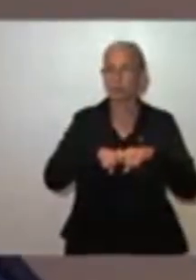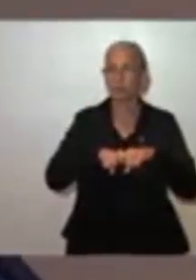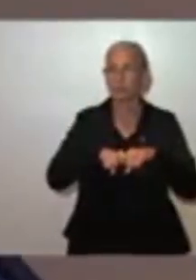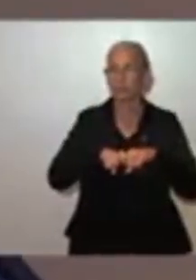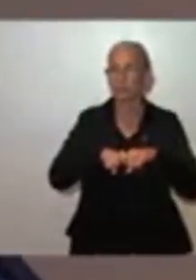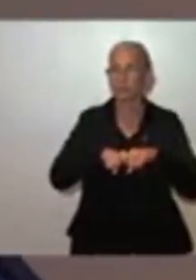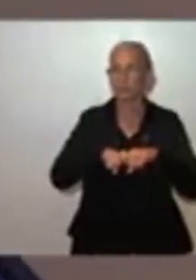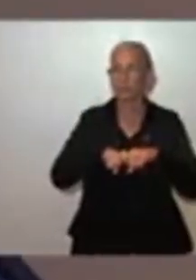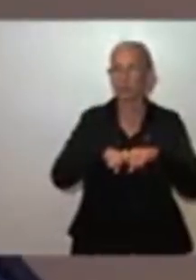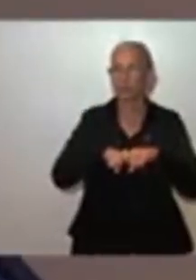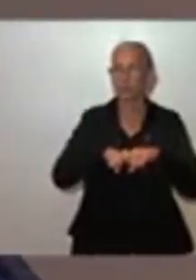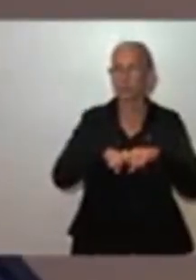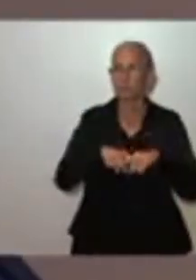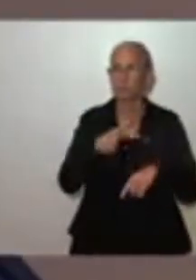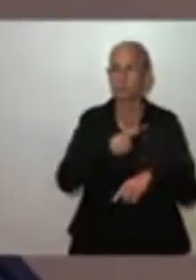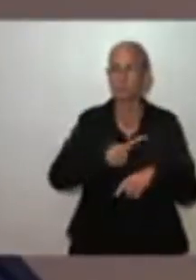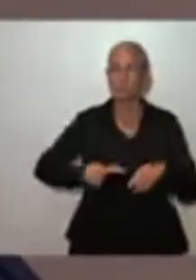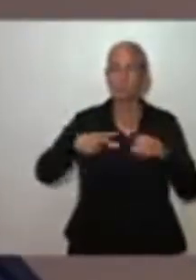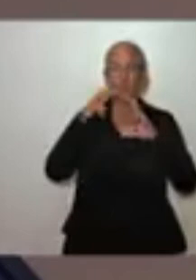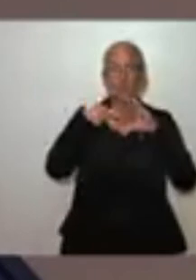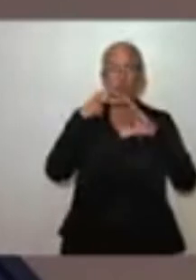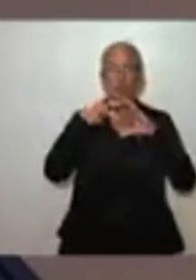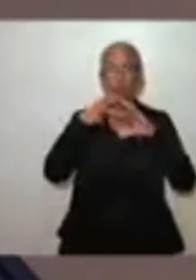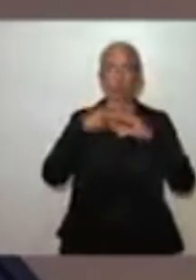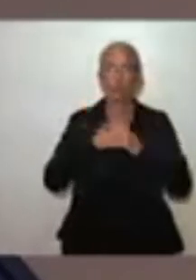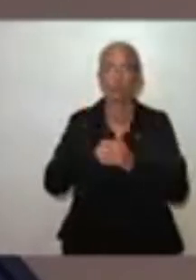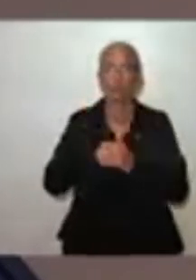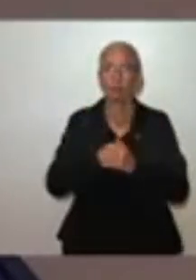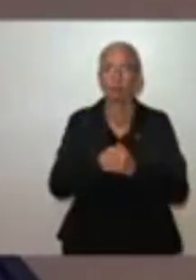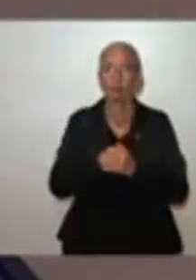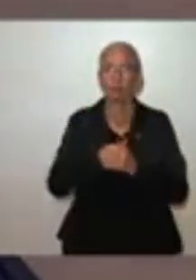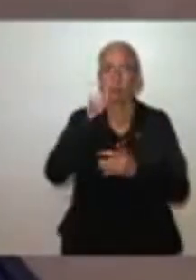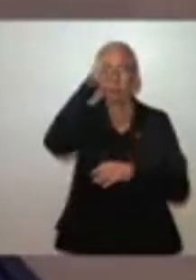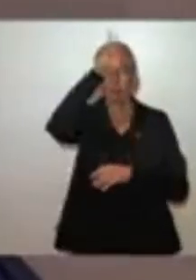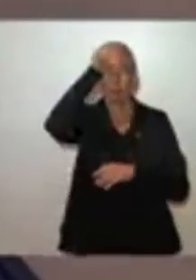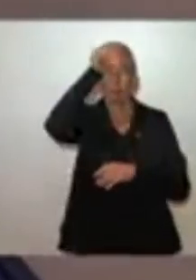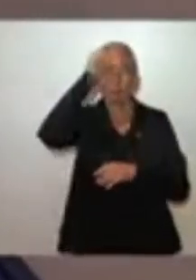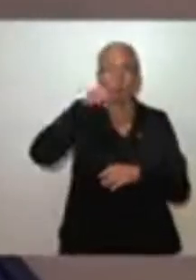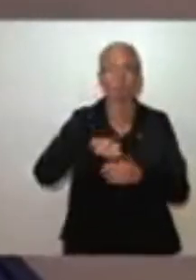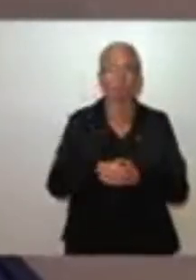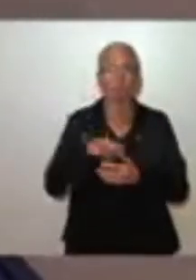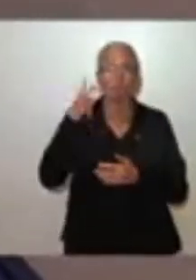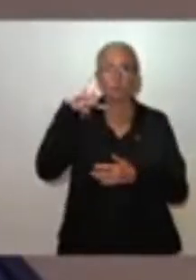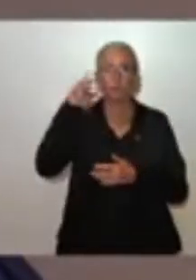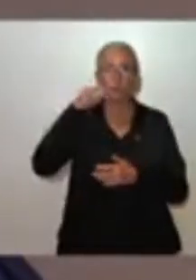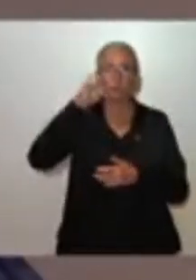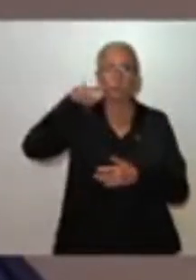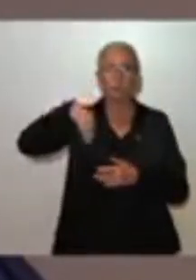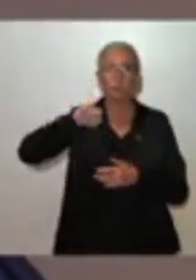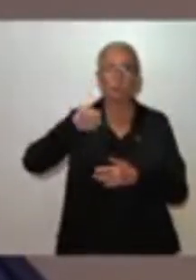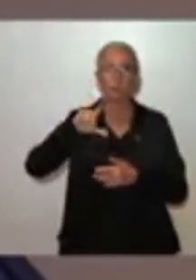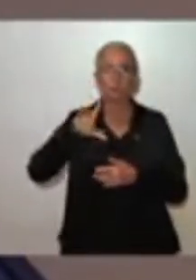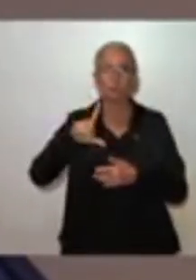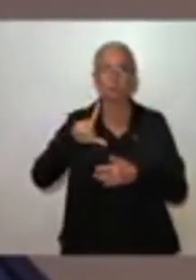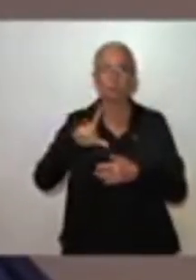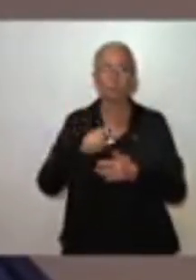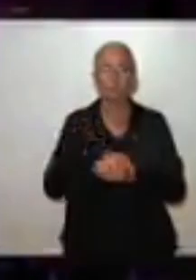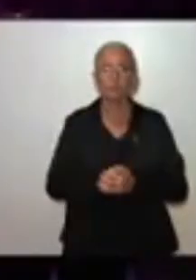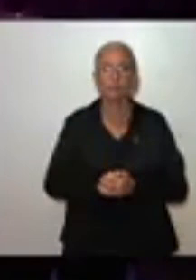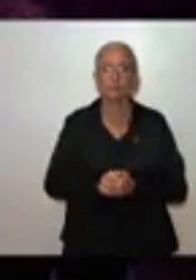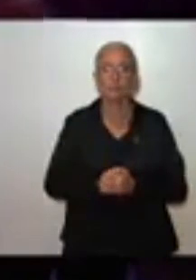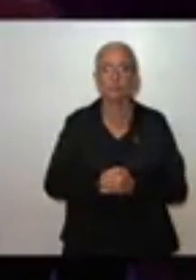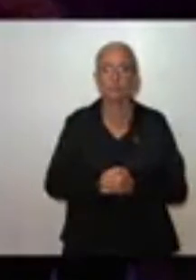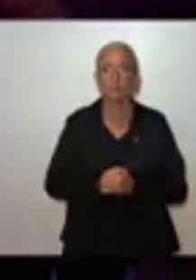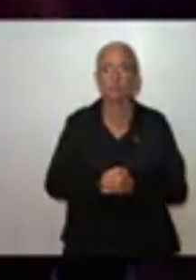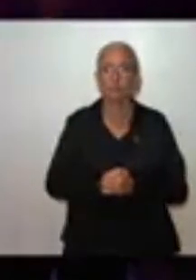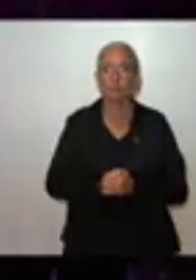voltando a palavra o presidente da Câmara Municipal de Cabo Frio Vereador Miguel Alencar